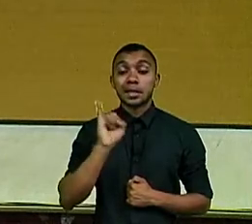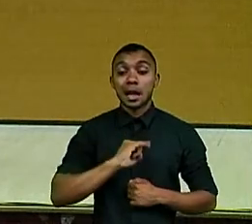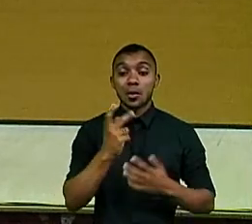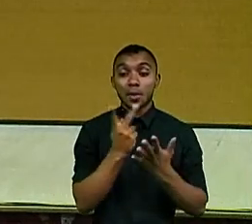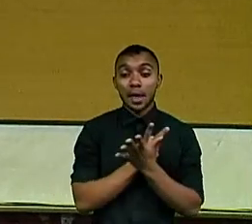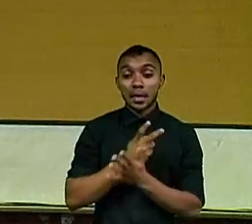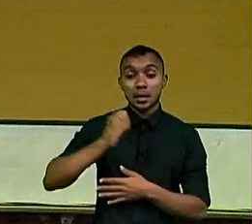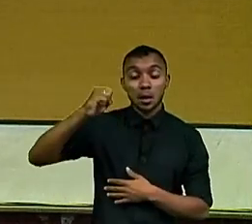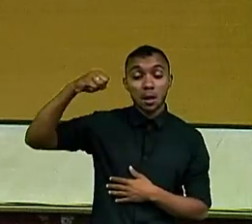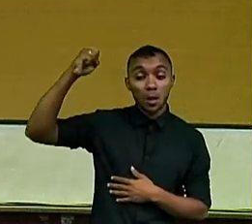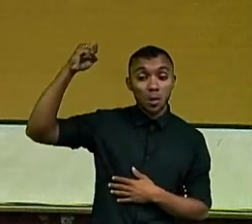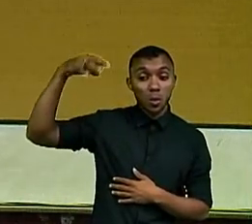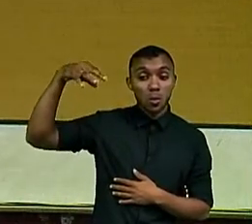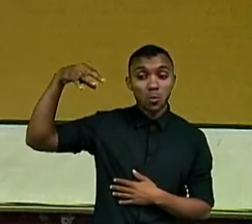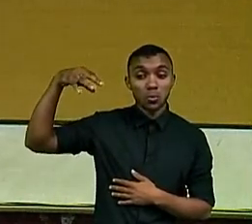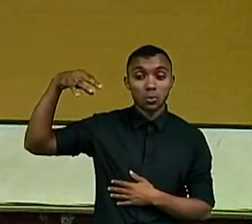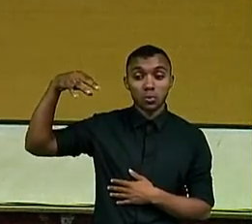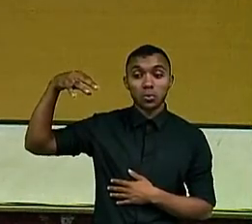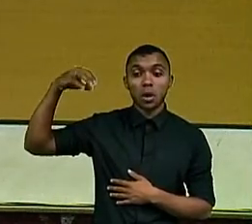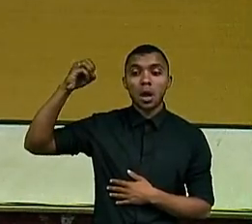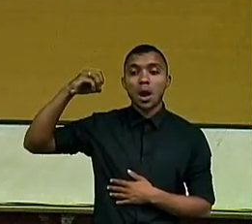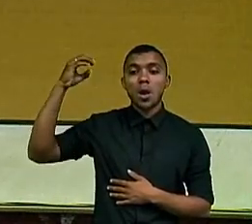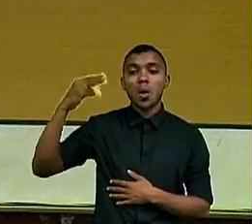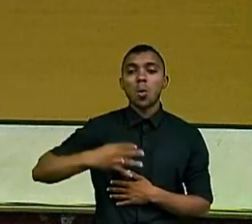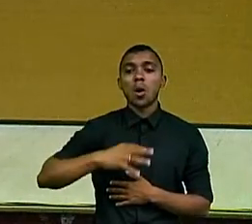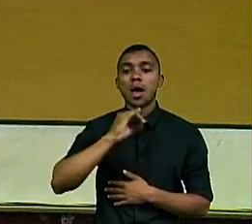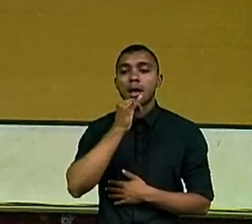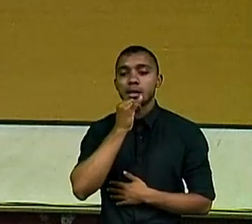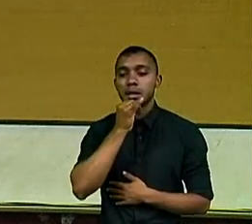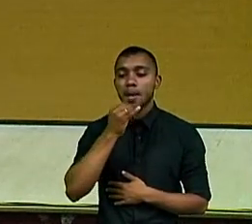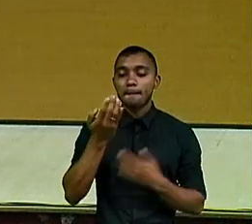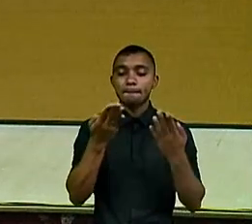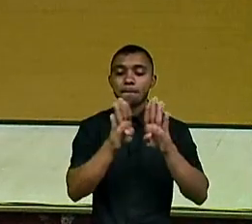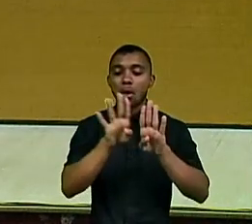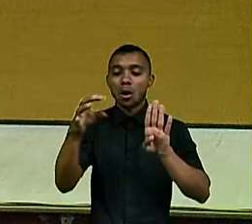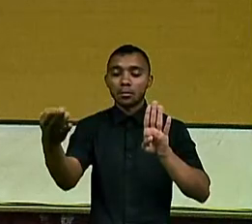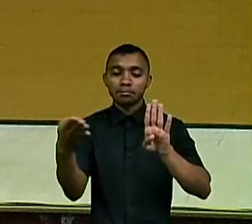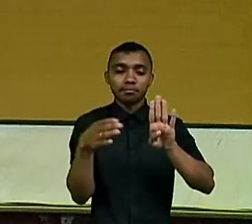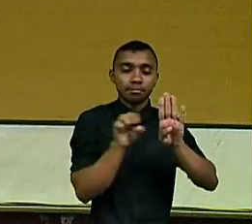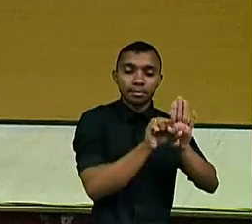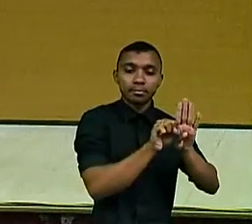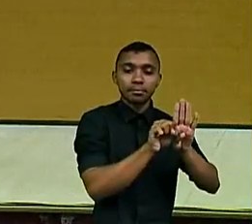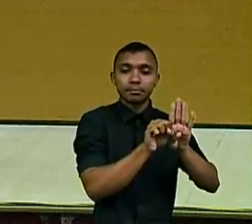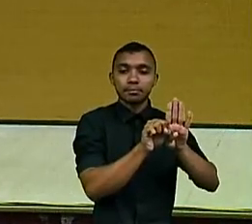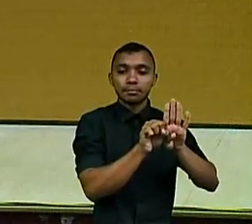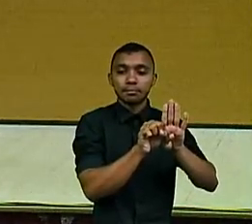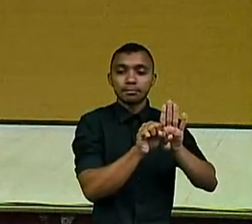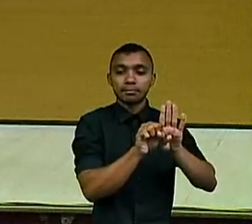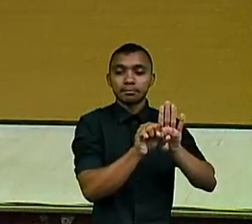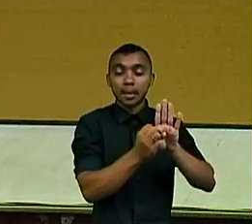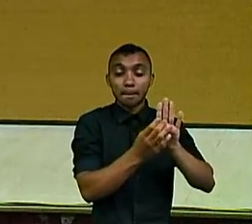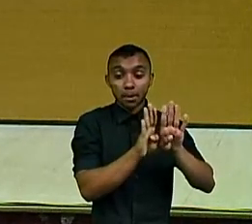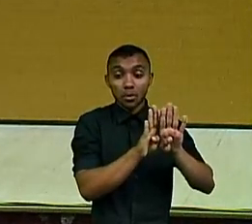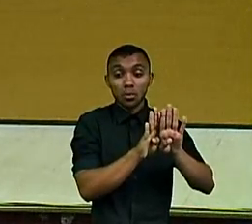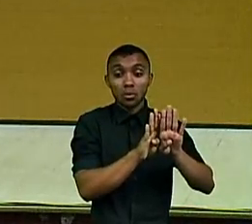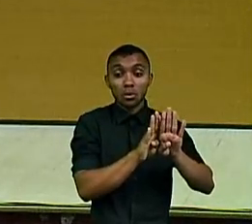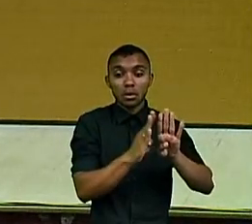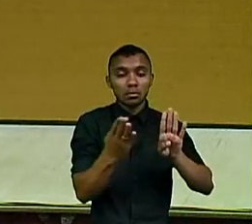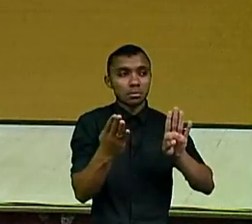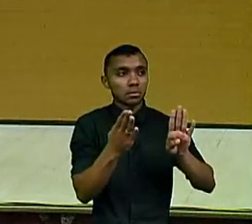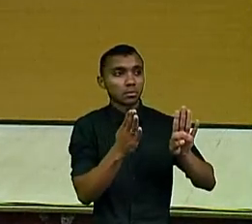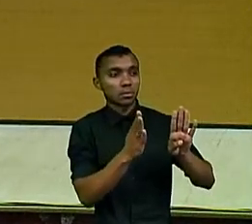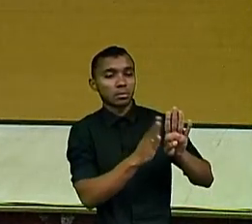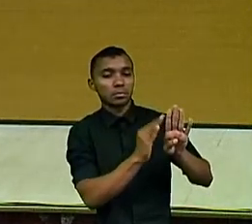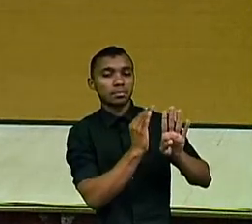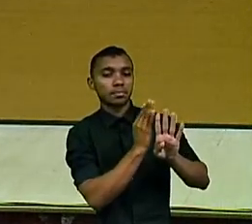entrando pela sua porta que em você ver ela sofrer uma